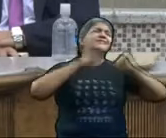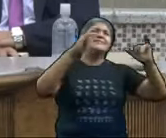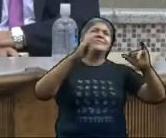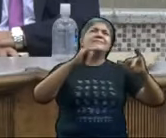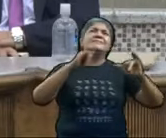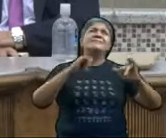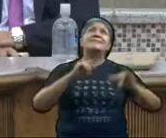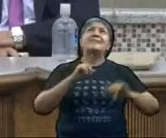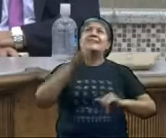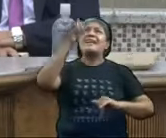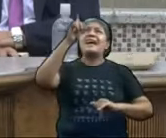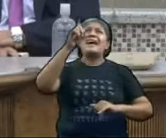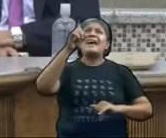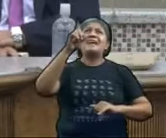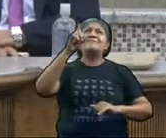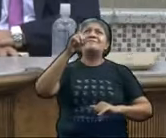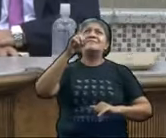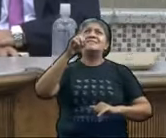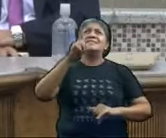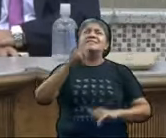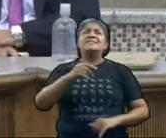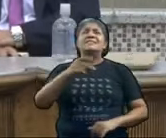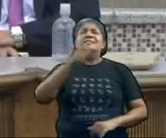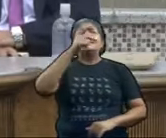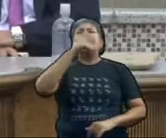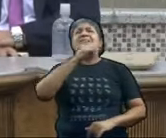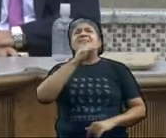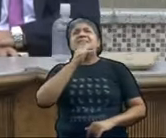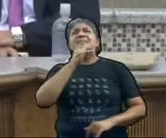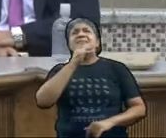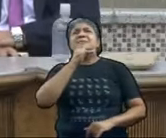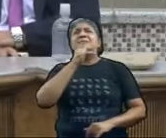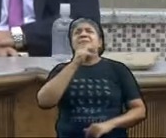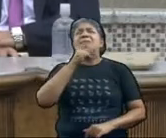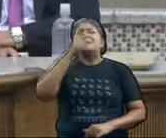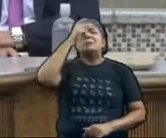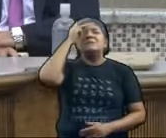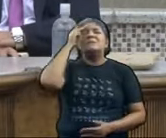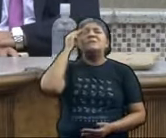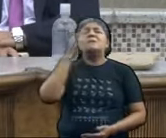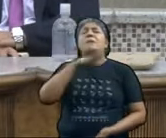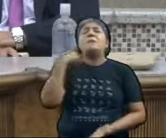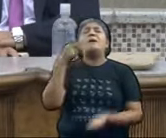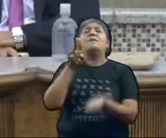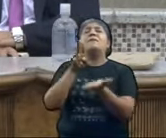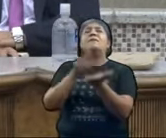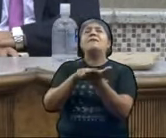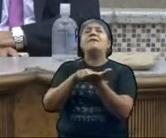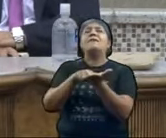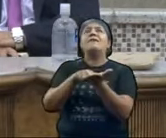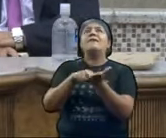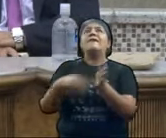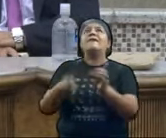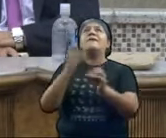passar, sepulcros lá não são erguidos, lá mortos eu não vou